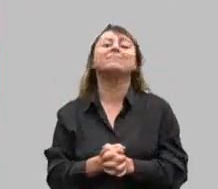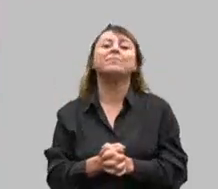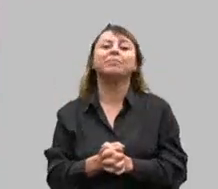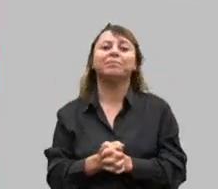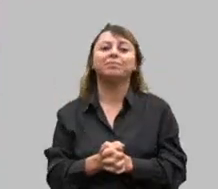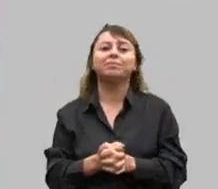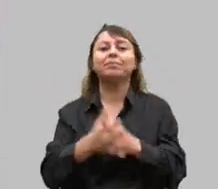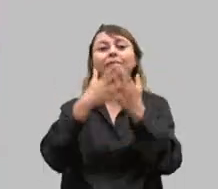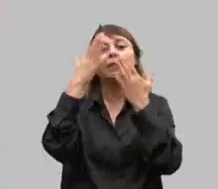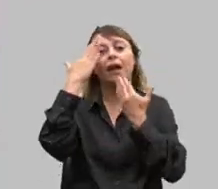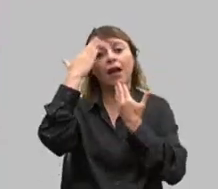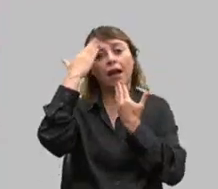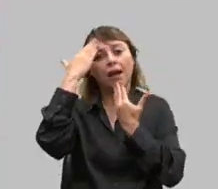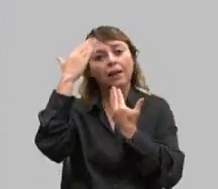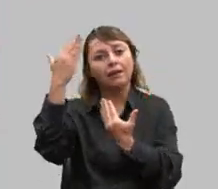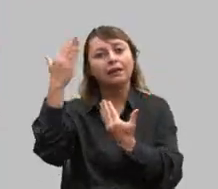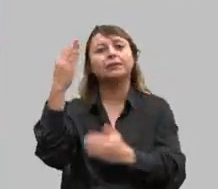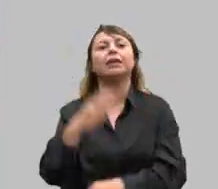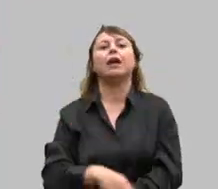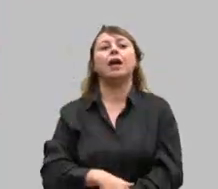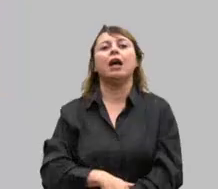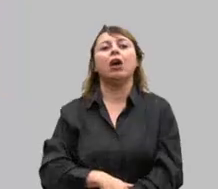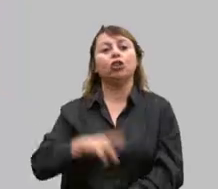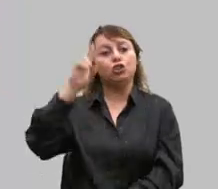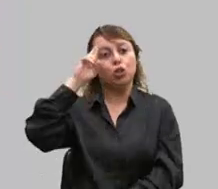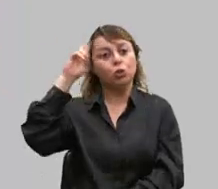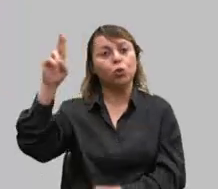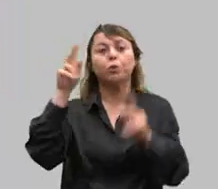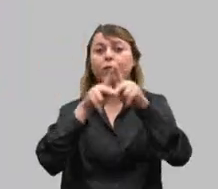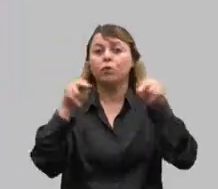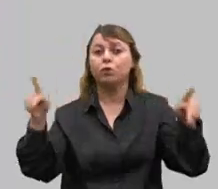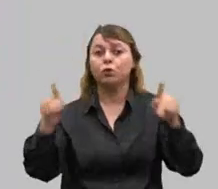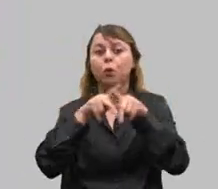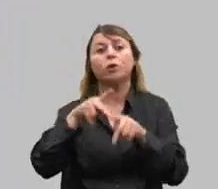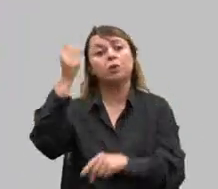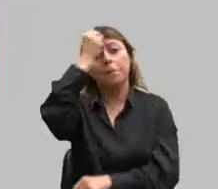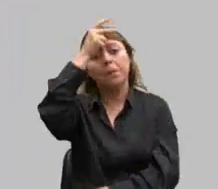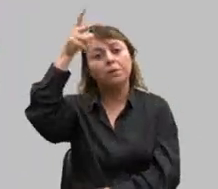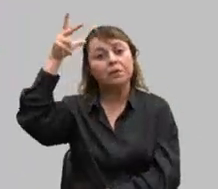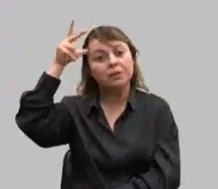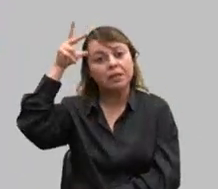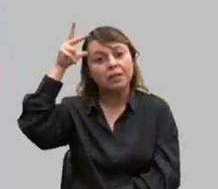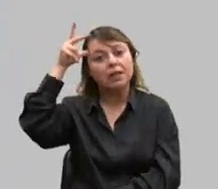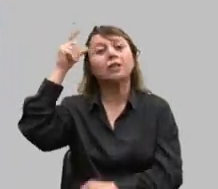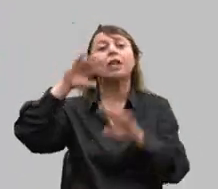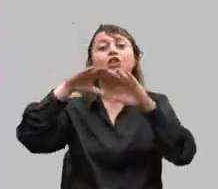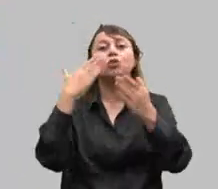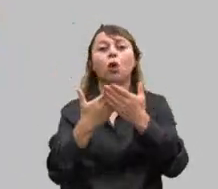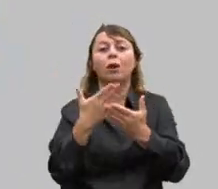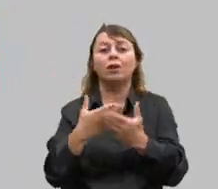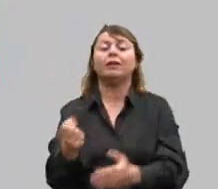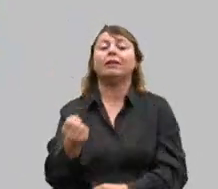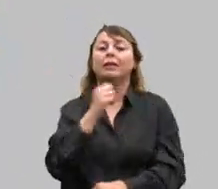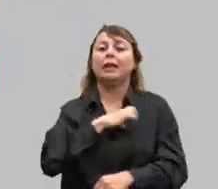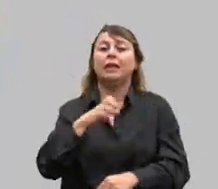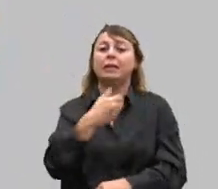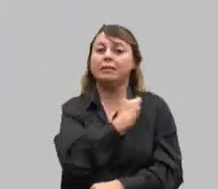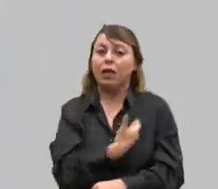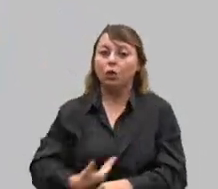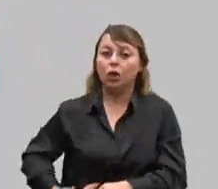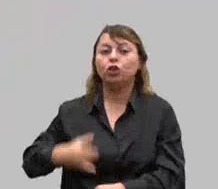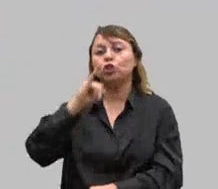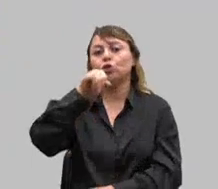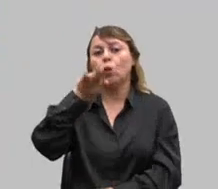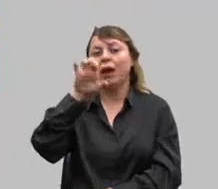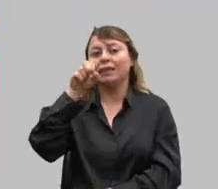agradeço a diretora e professores da Escola Municipal da Escola Estadual Nossa Senhora das Dores Joaquim